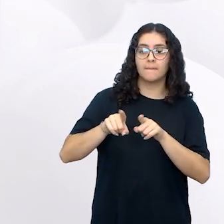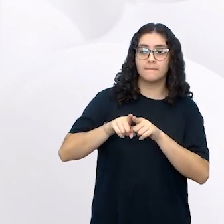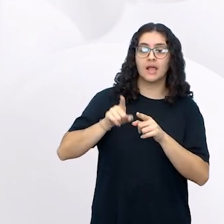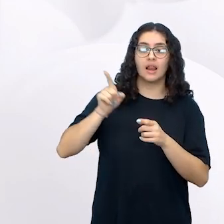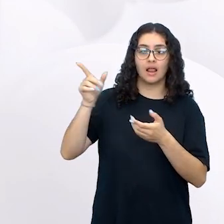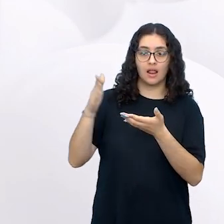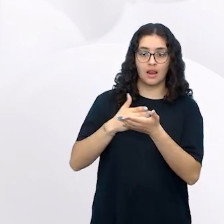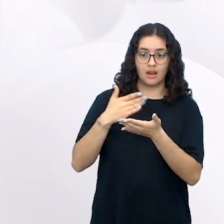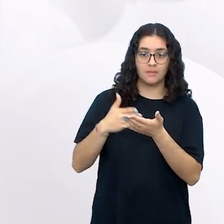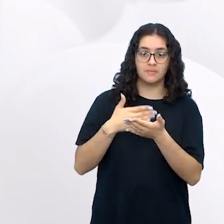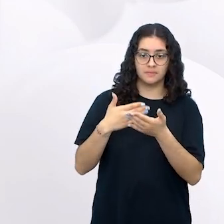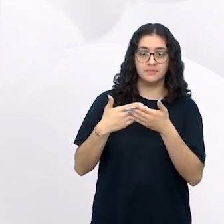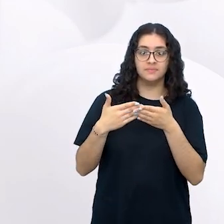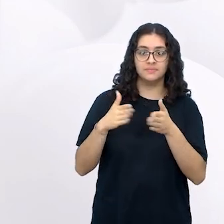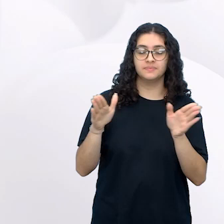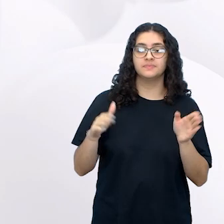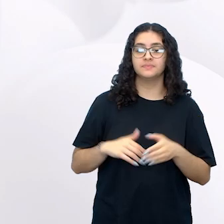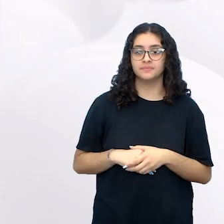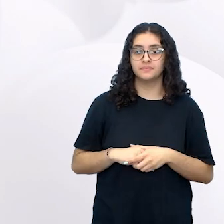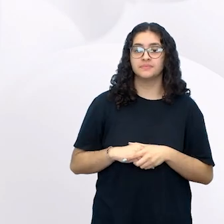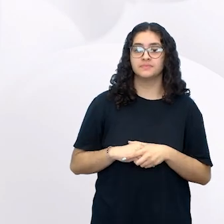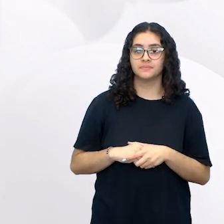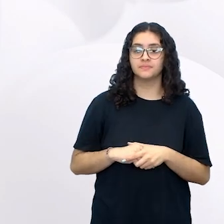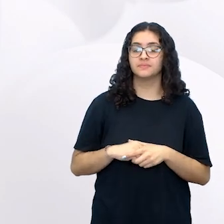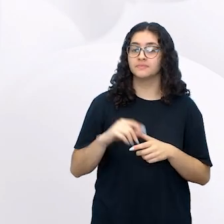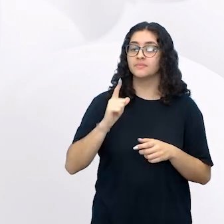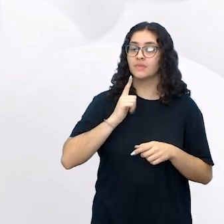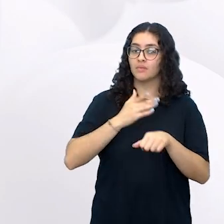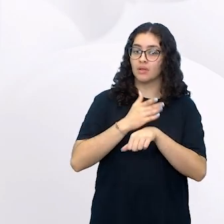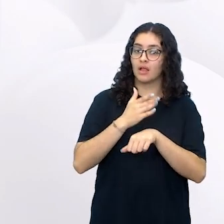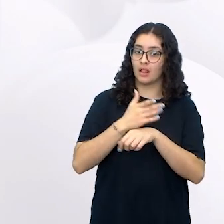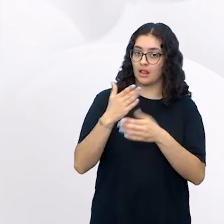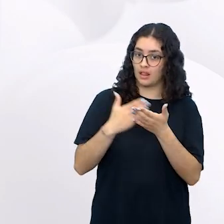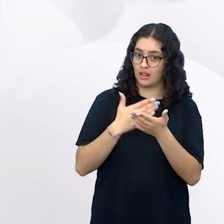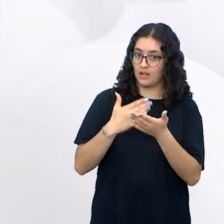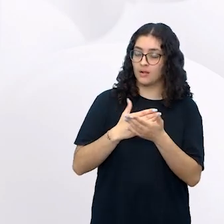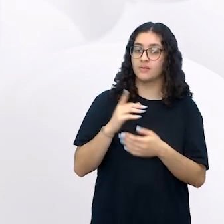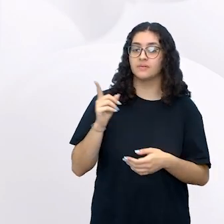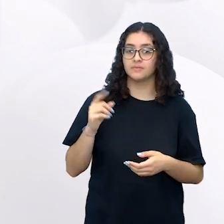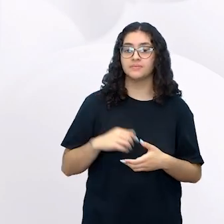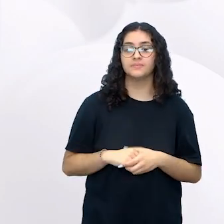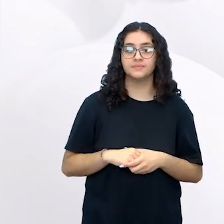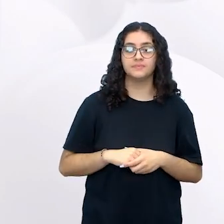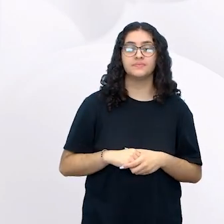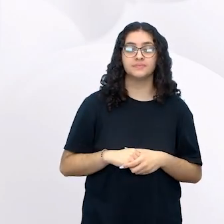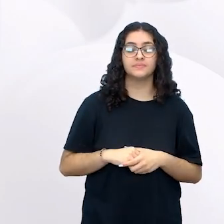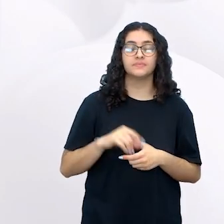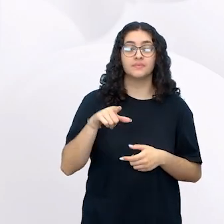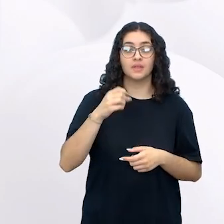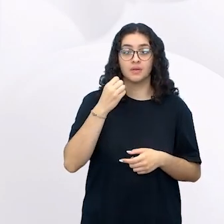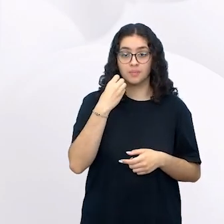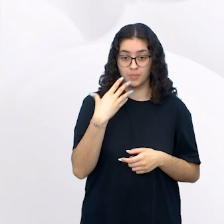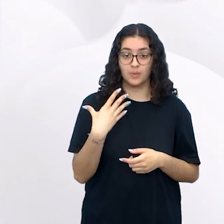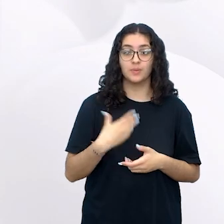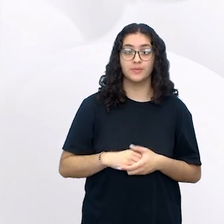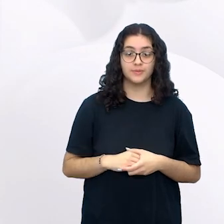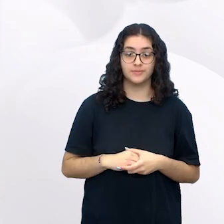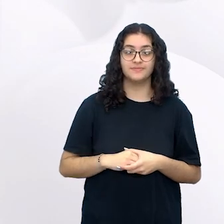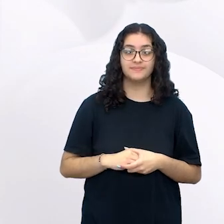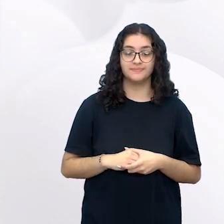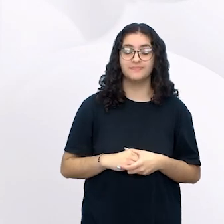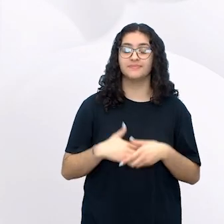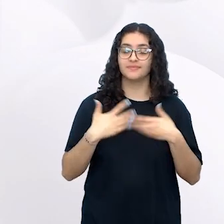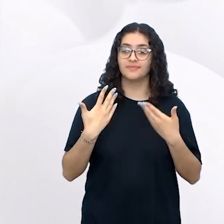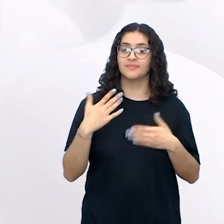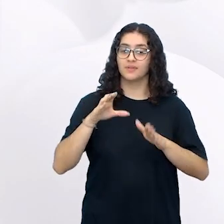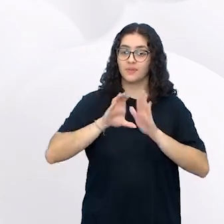Então, você acessando o econosco.com.br, você vai na seção livros, você tem o livro na íntegra lá. E